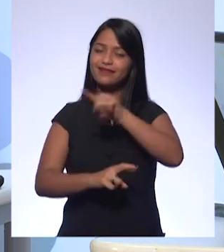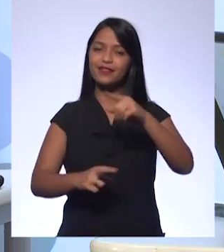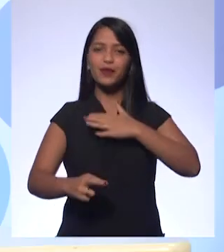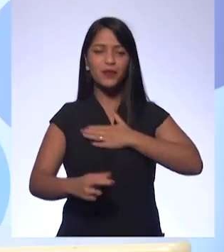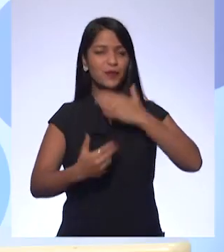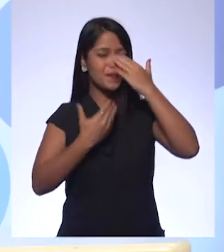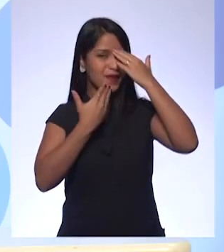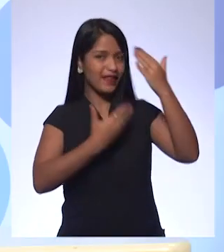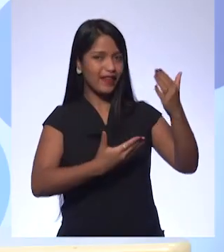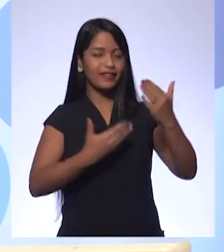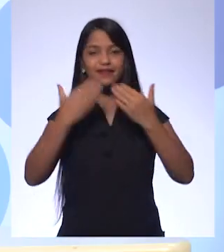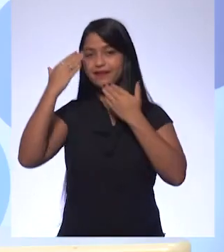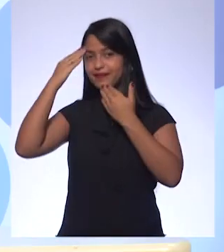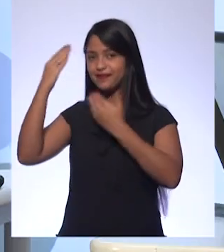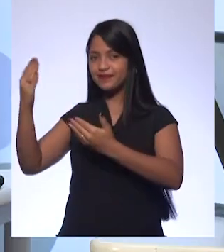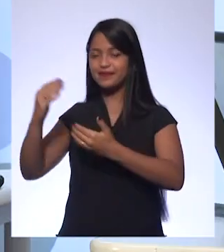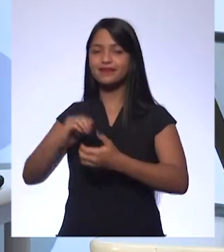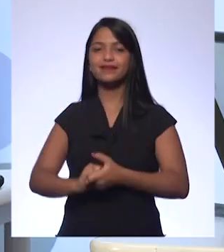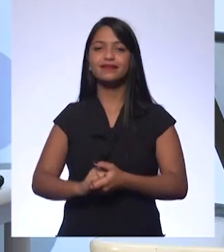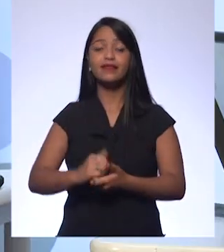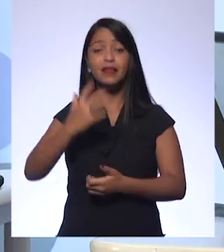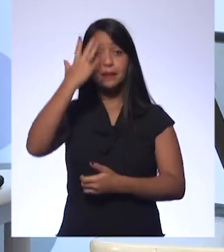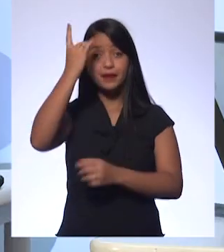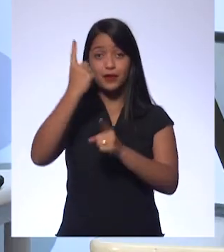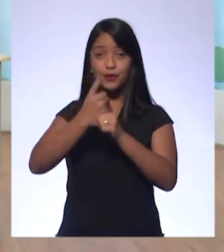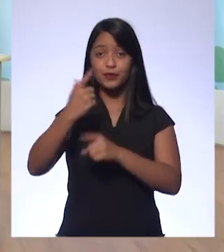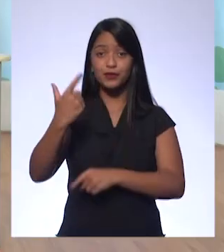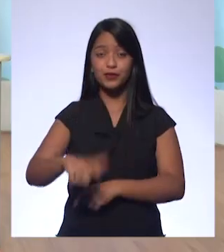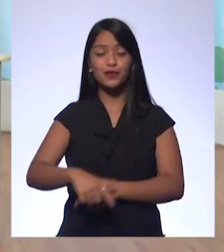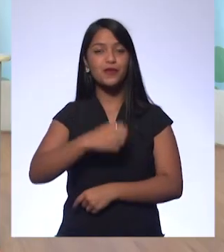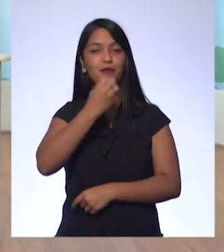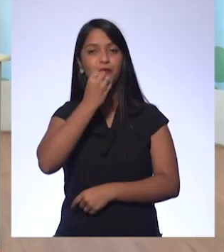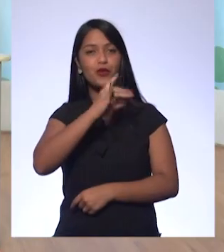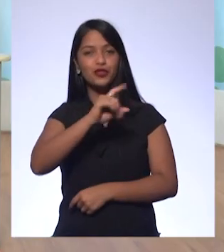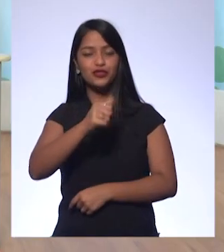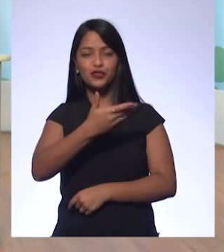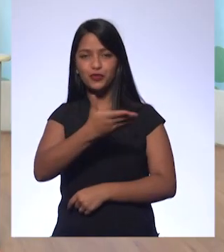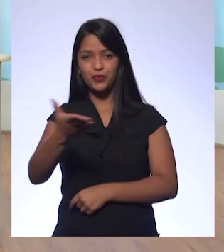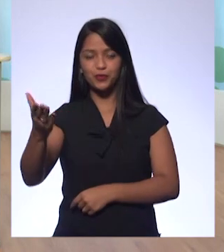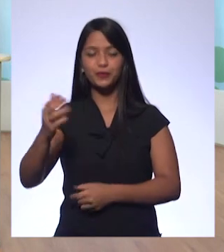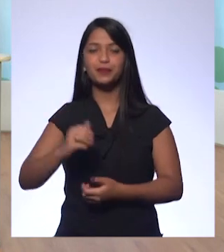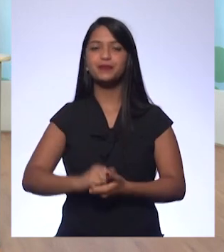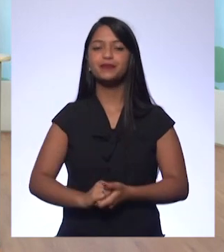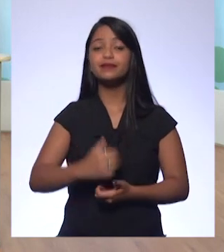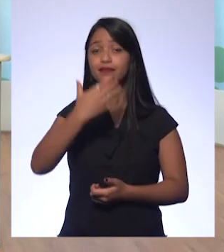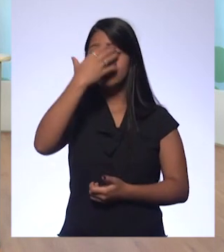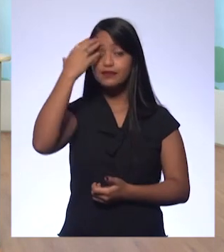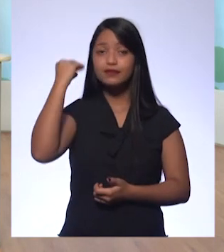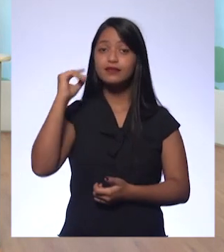obrigada, Déia. Obrigada, Dani. Até amanhã, gente. Bom dia. A todos. E não